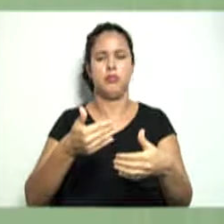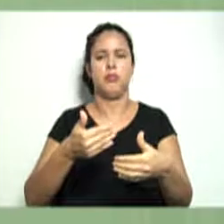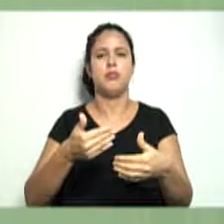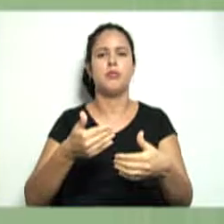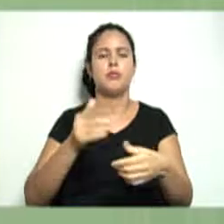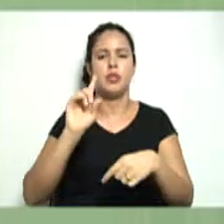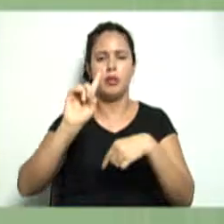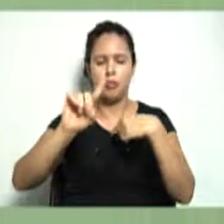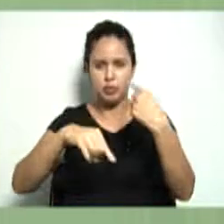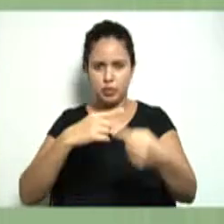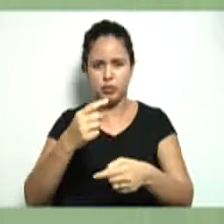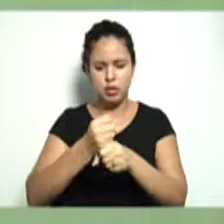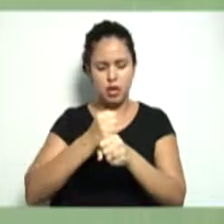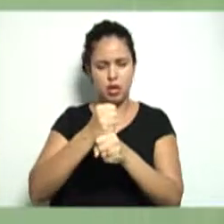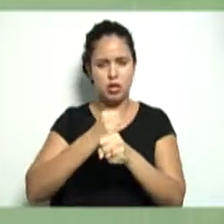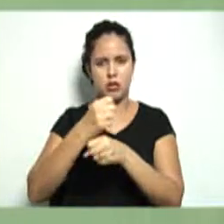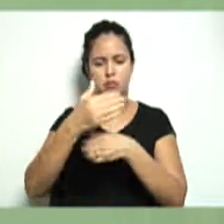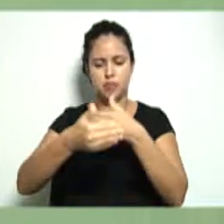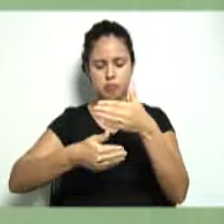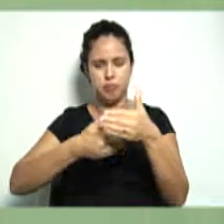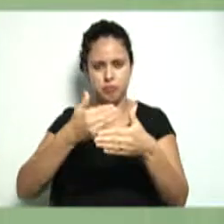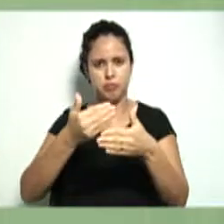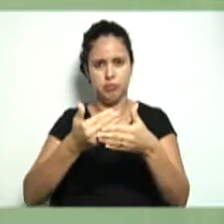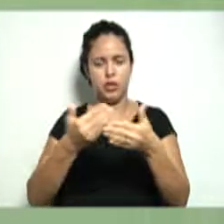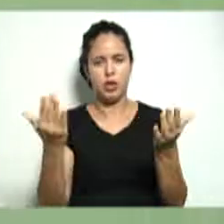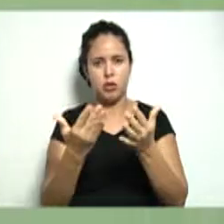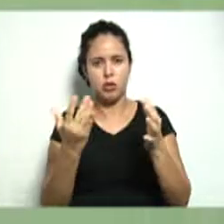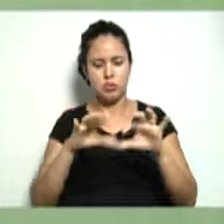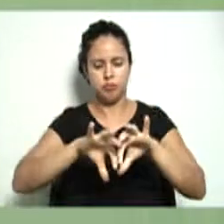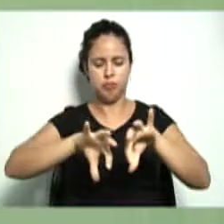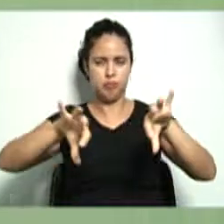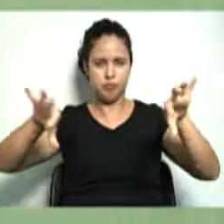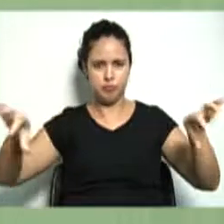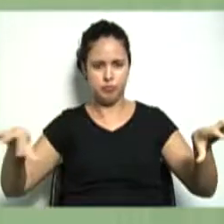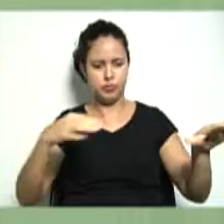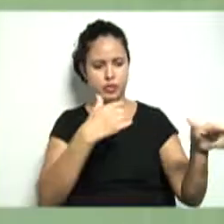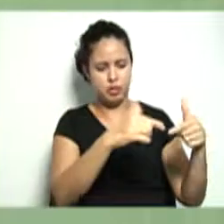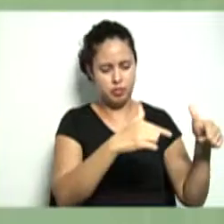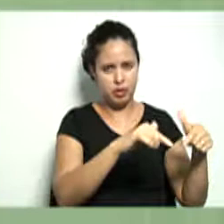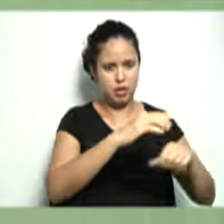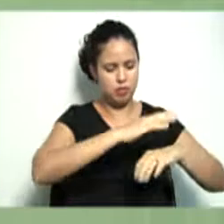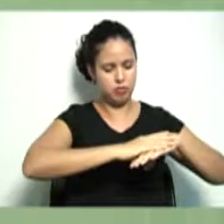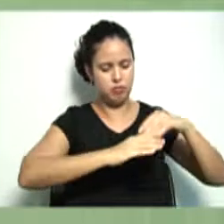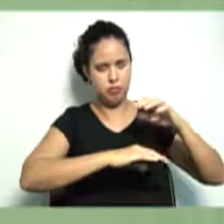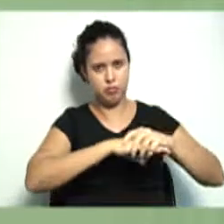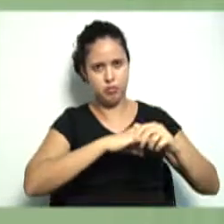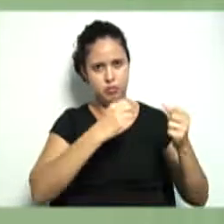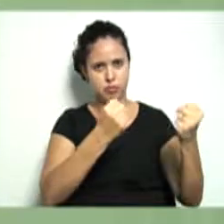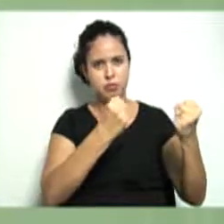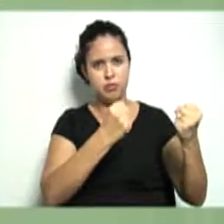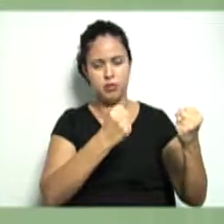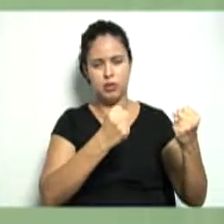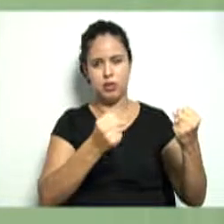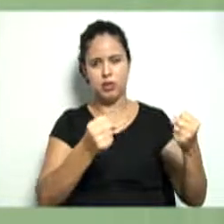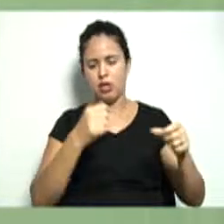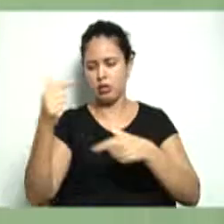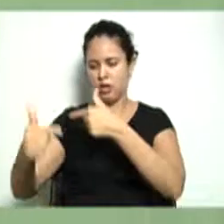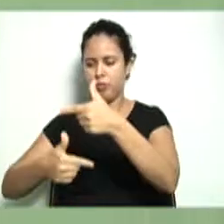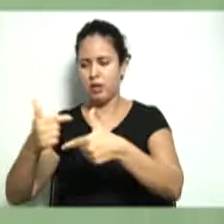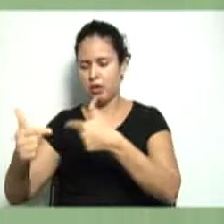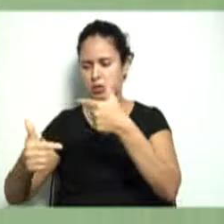depois do modo de produção tribal. Foi essa divisão entre o trabalho manual e o trabalho